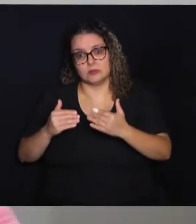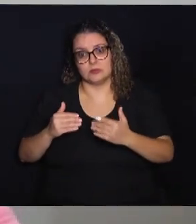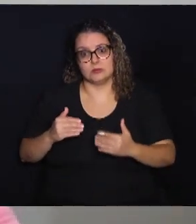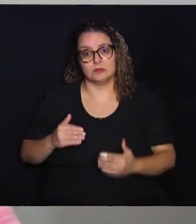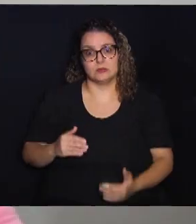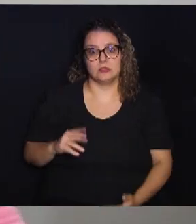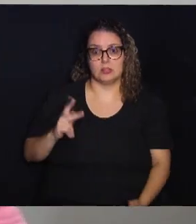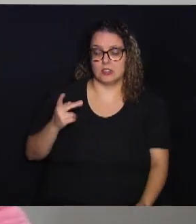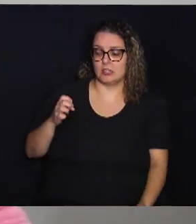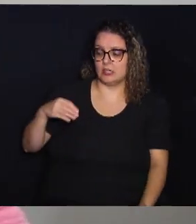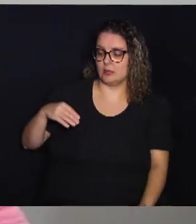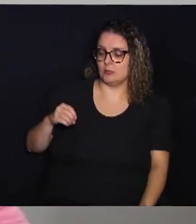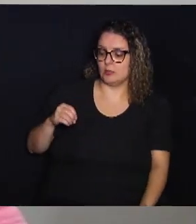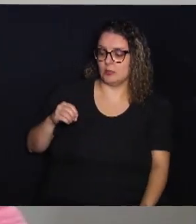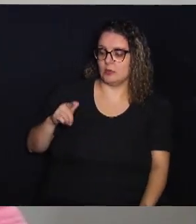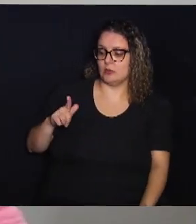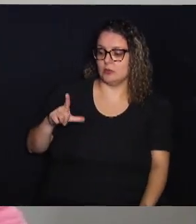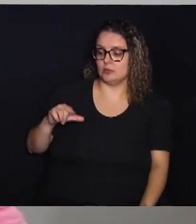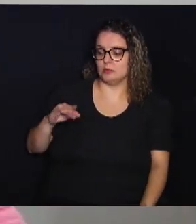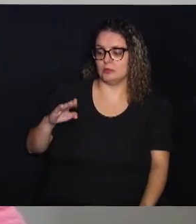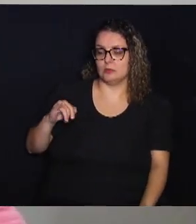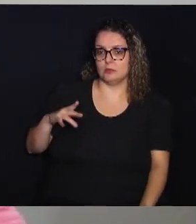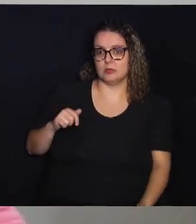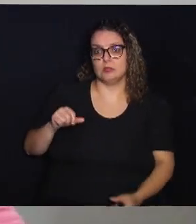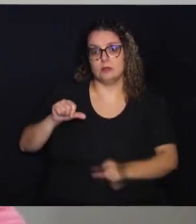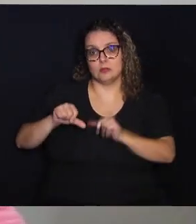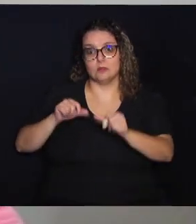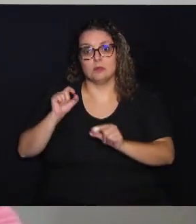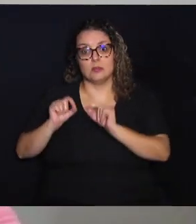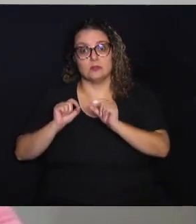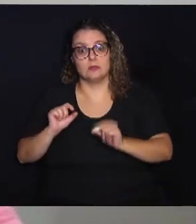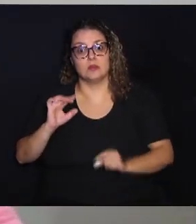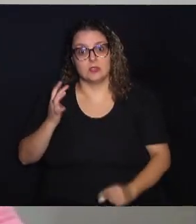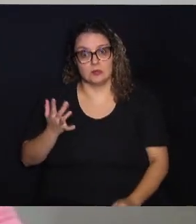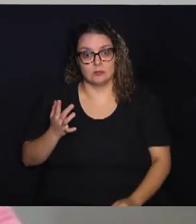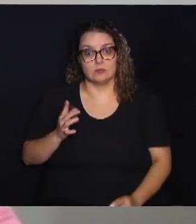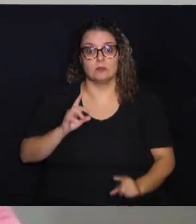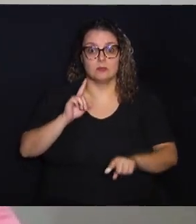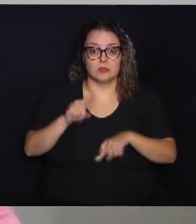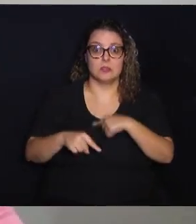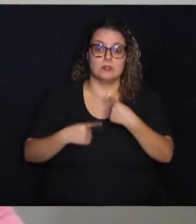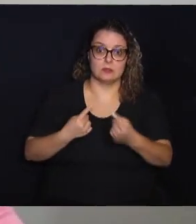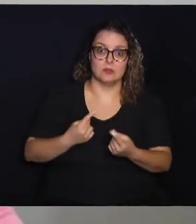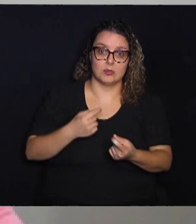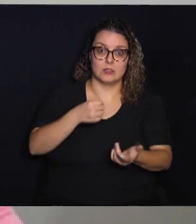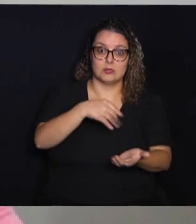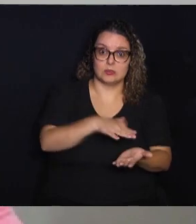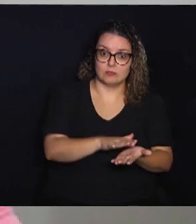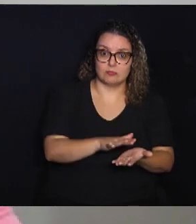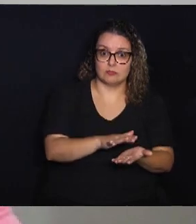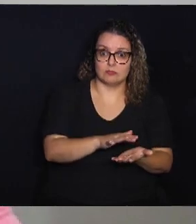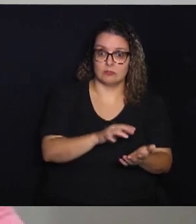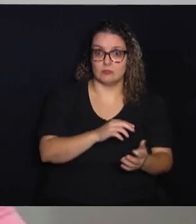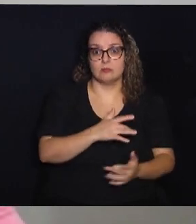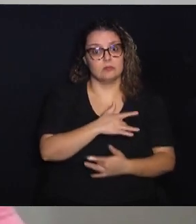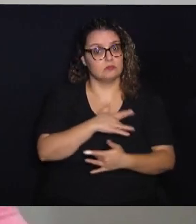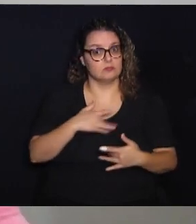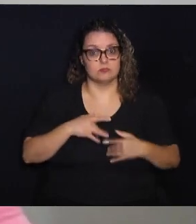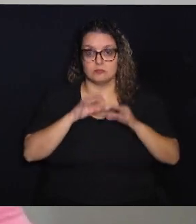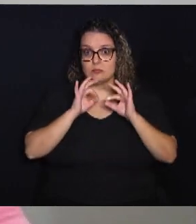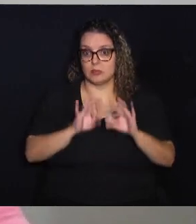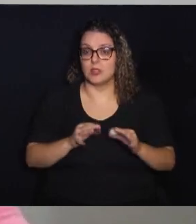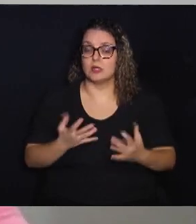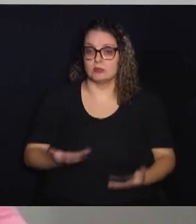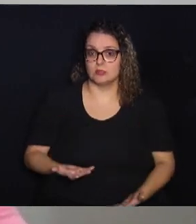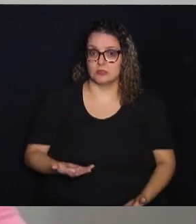a hemoglobina com uma alteração. Mas, o que acontece? Ele tem uma outra cópia do gene completamente saudável.